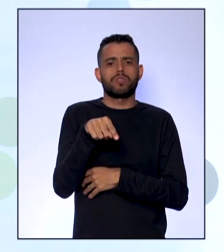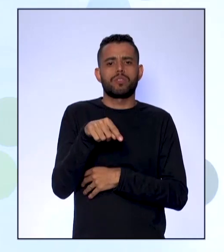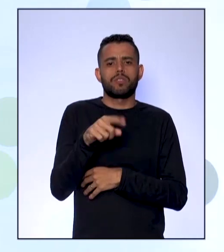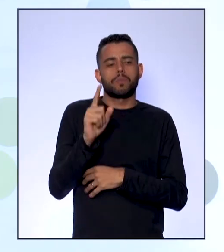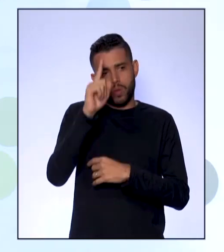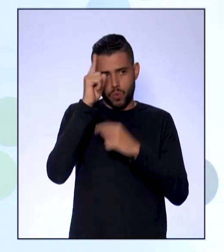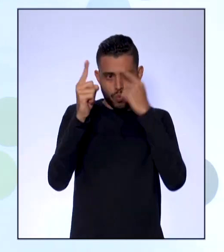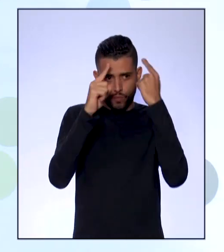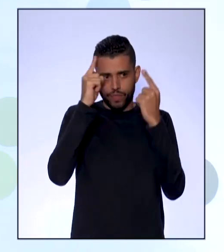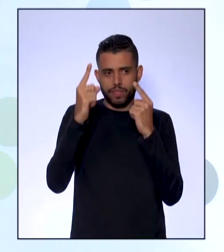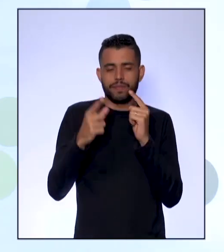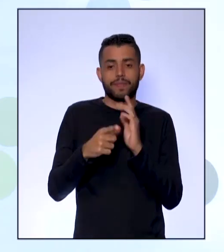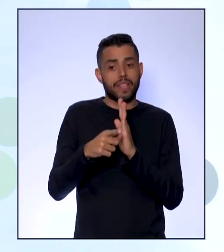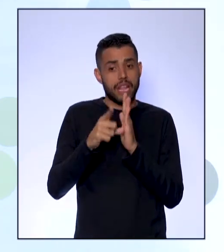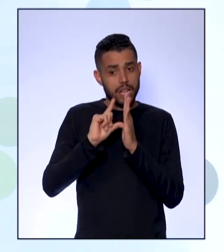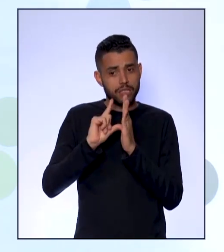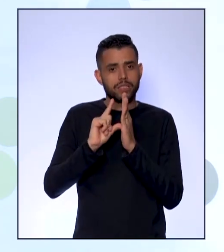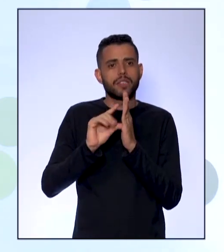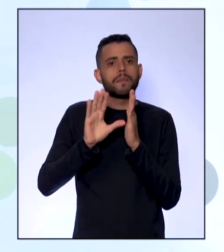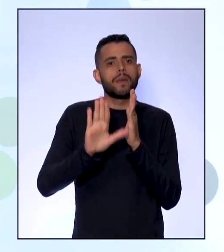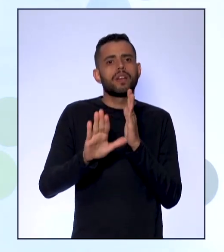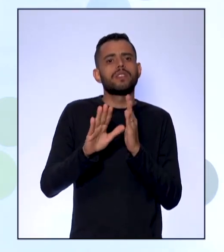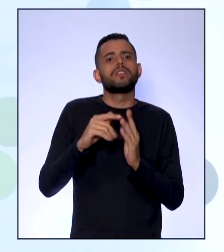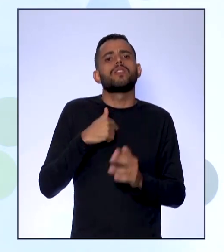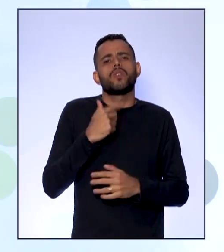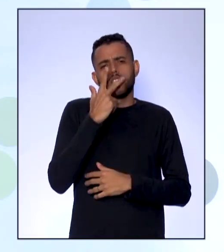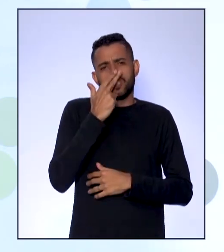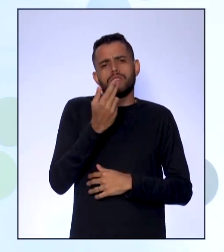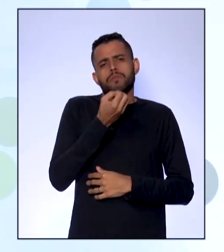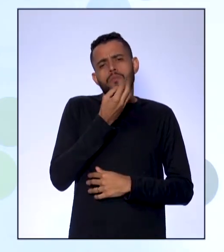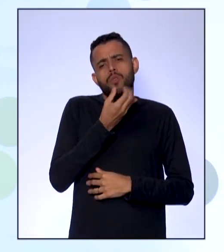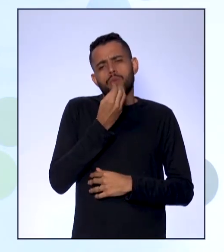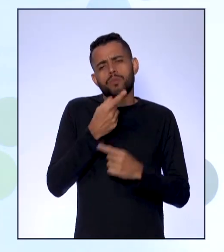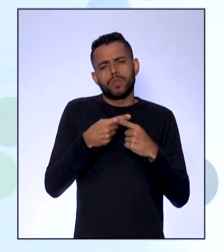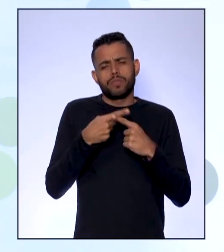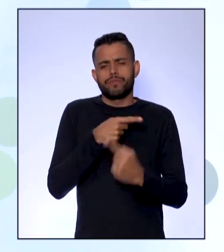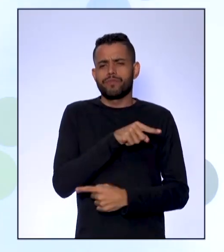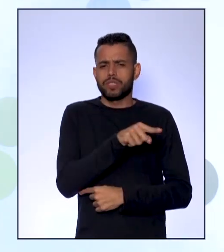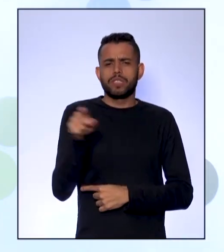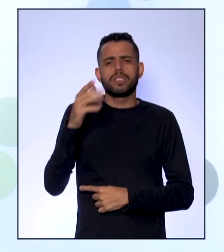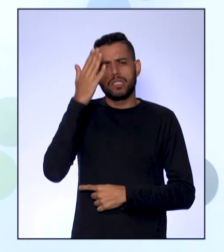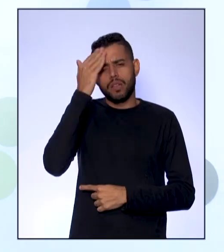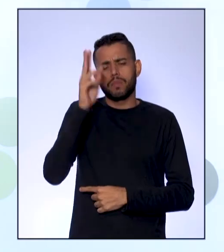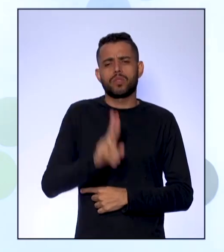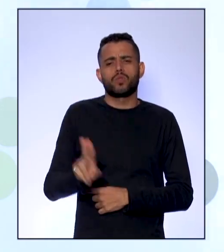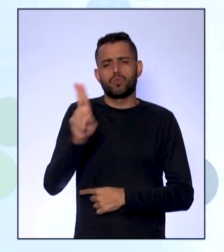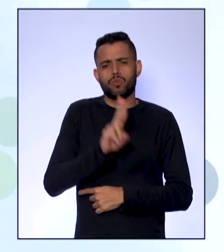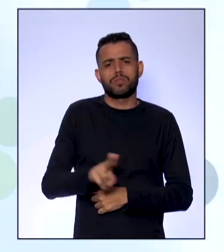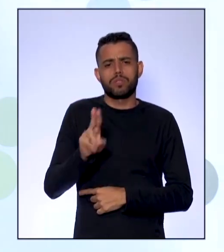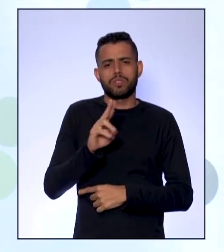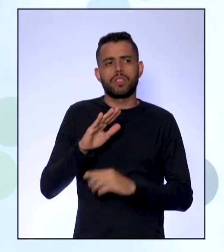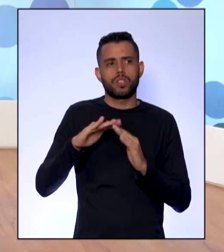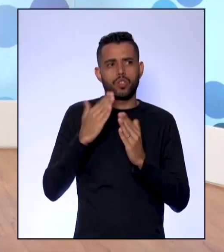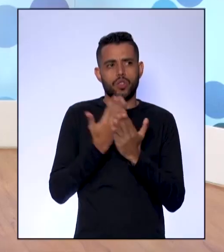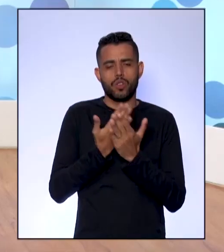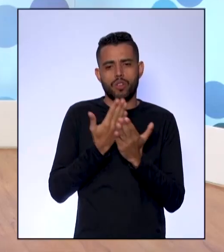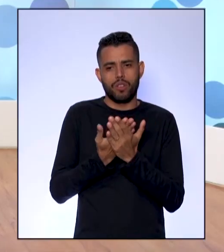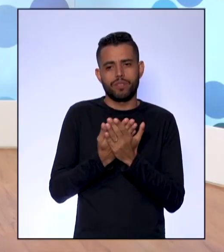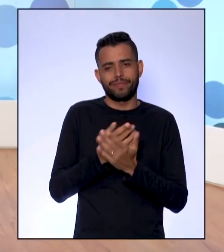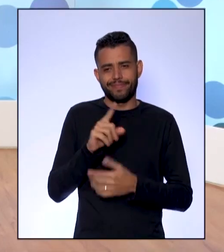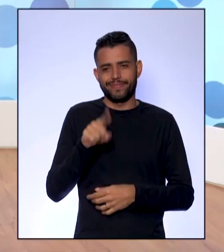dúvida que apareceu antes, mas eu achei que fosse válido, porque muitos de vocês, a gente sabe que usam, né, essas duas ferramentas na escola. Tá? Bastante,